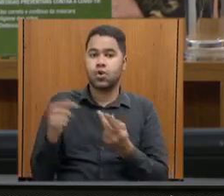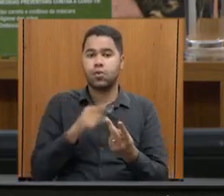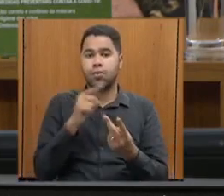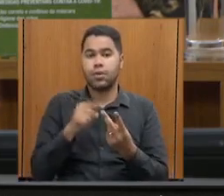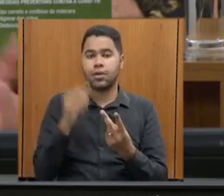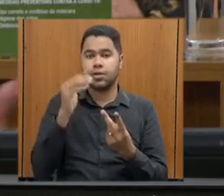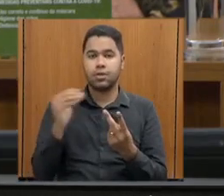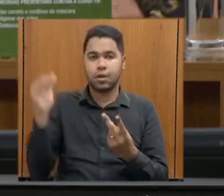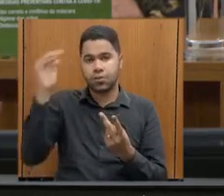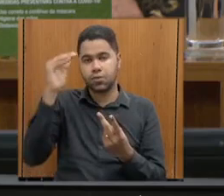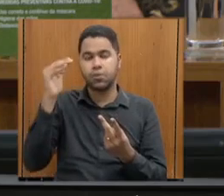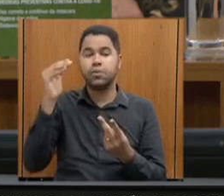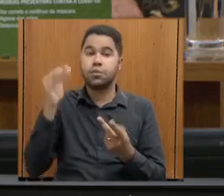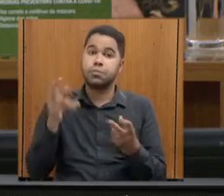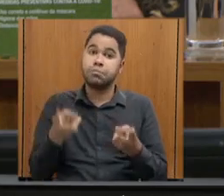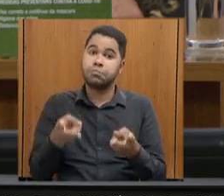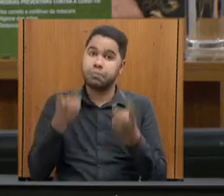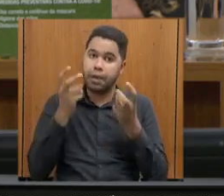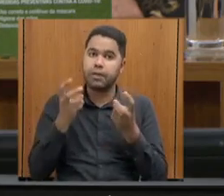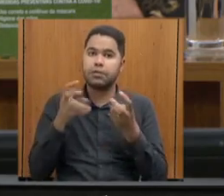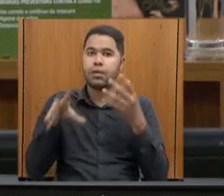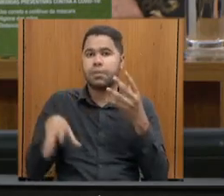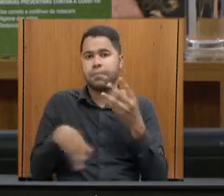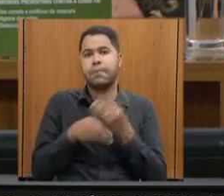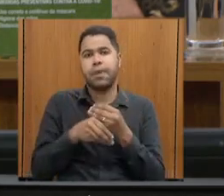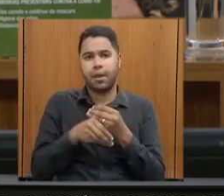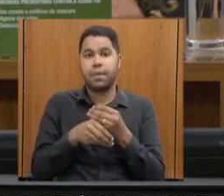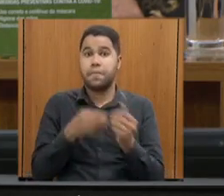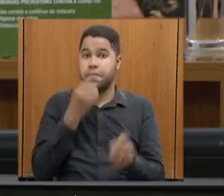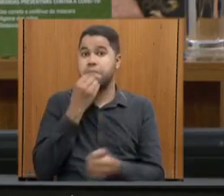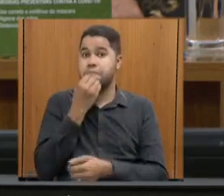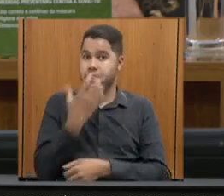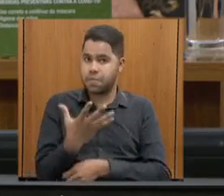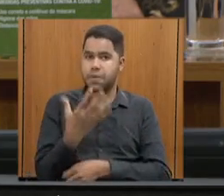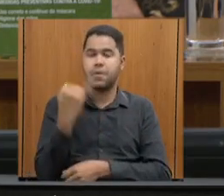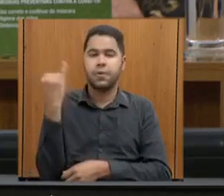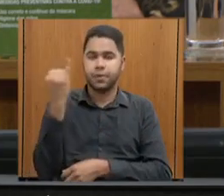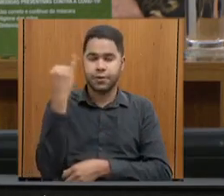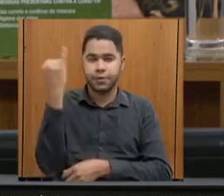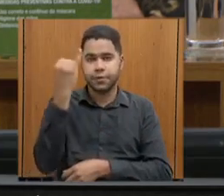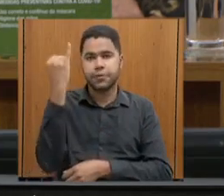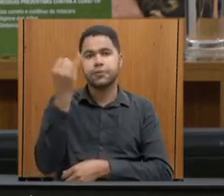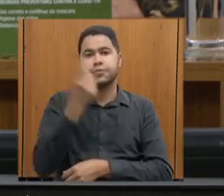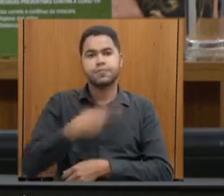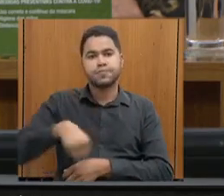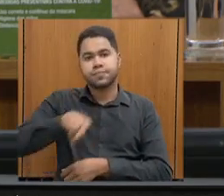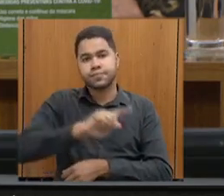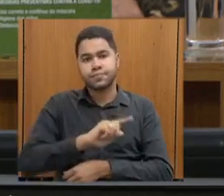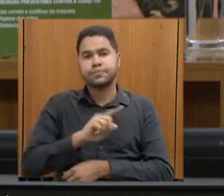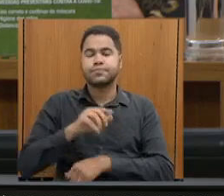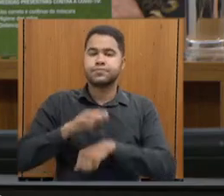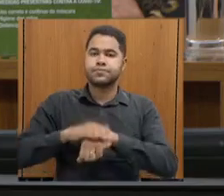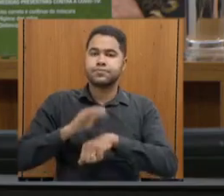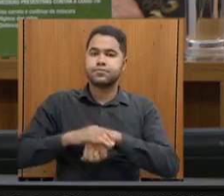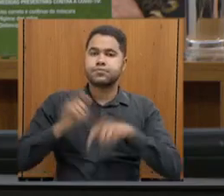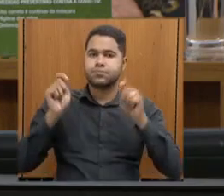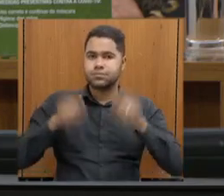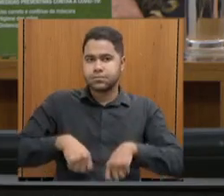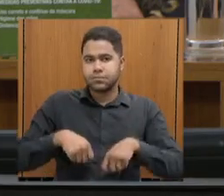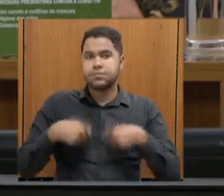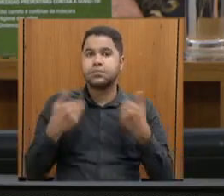a gente percebe que é uma complementariedade muito boa muito importante para quê e mão de obra capacitada